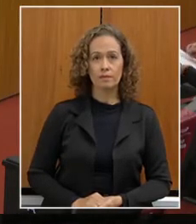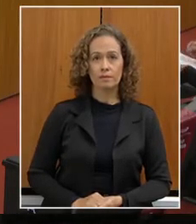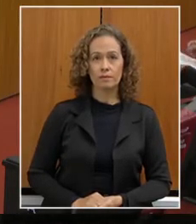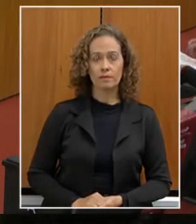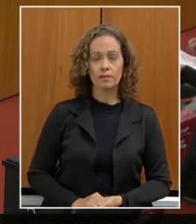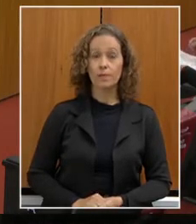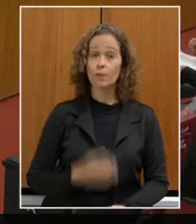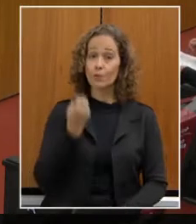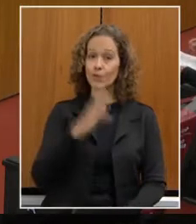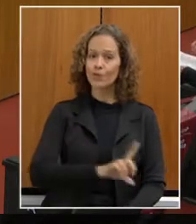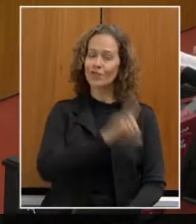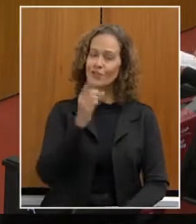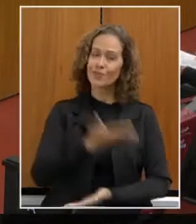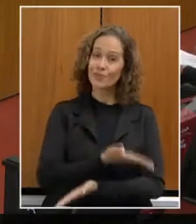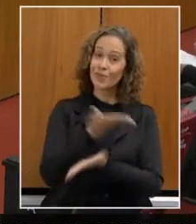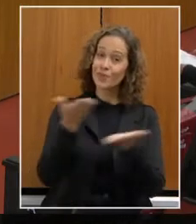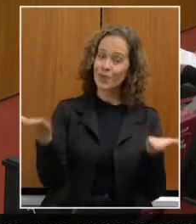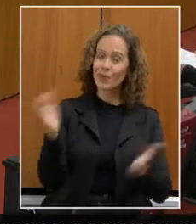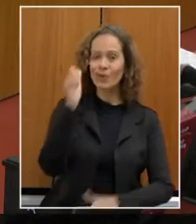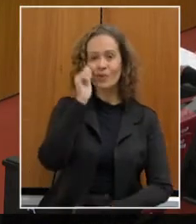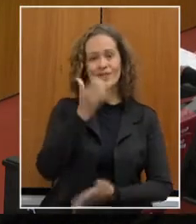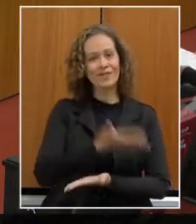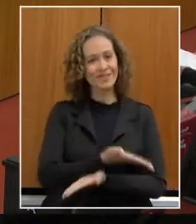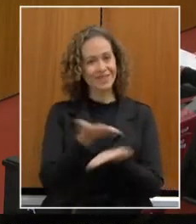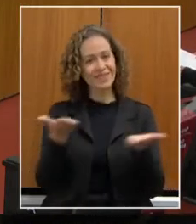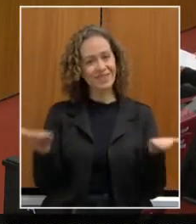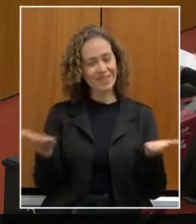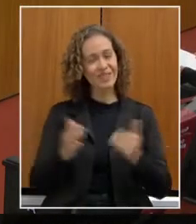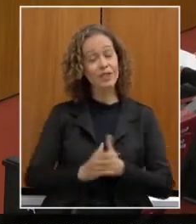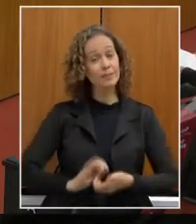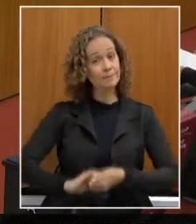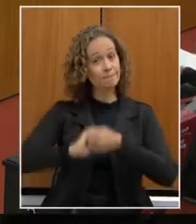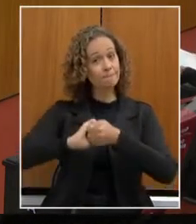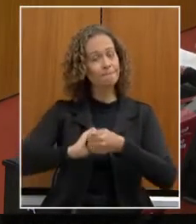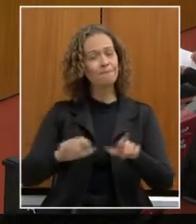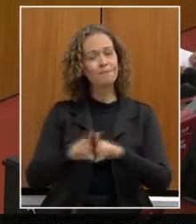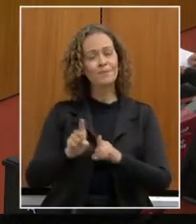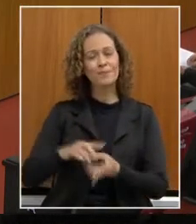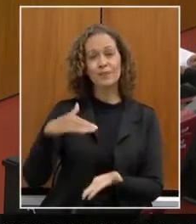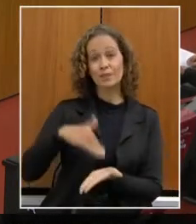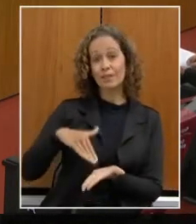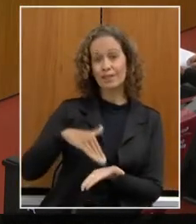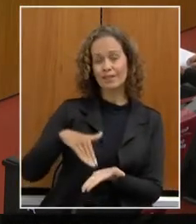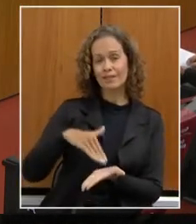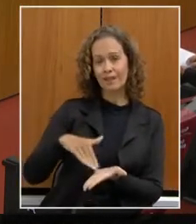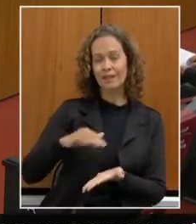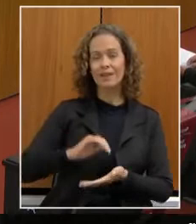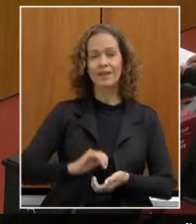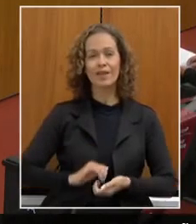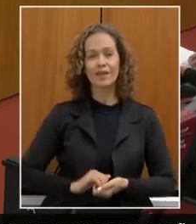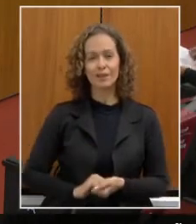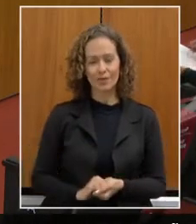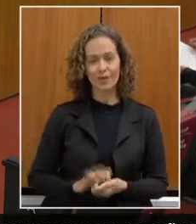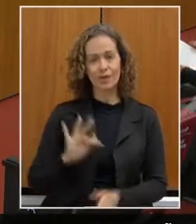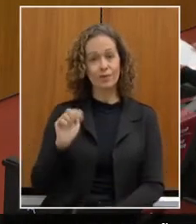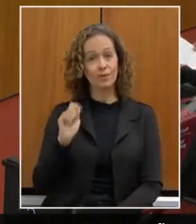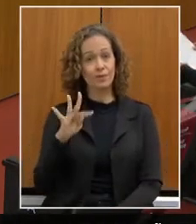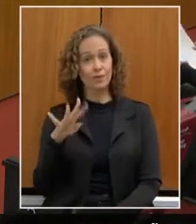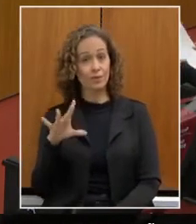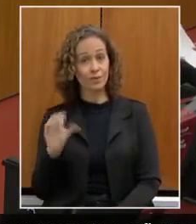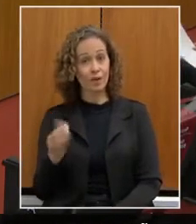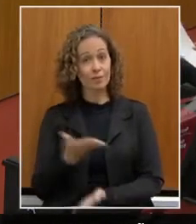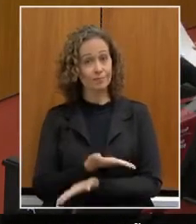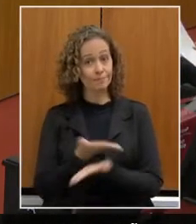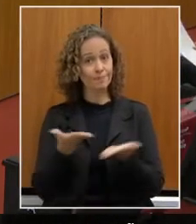Bom dia a todos, a todas. Quero cumprimentar também o secretário, o secretário Fábio Bacheri, que aqui